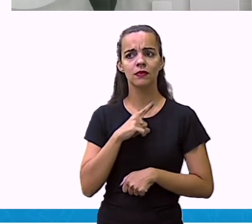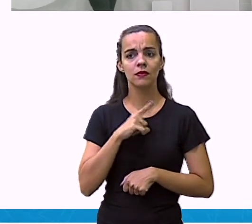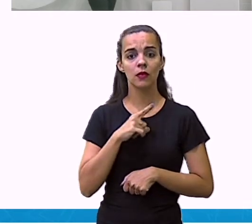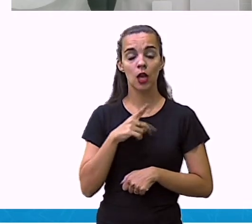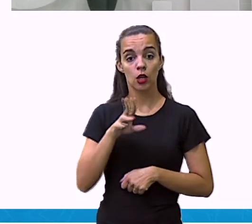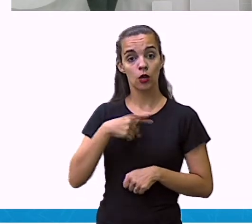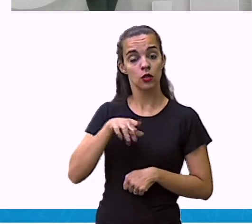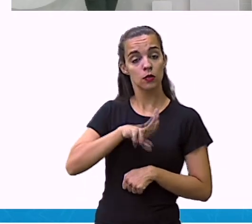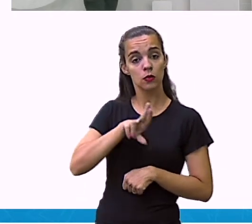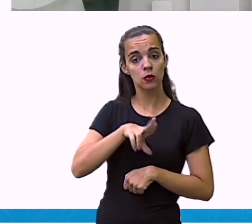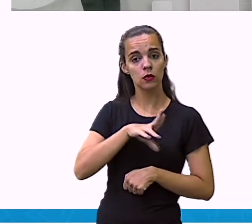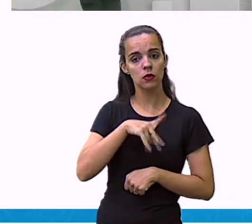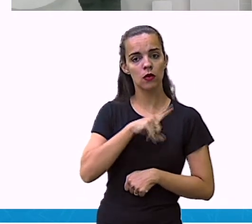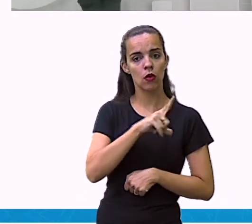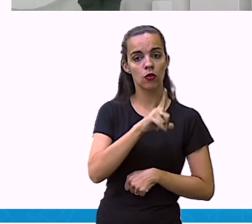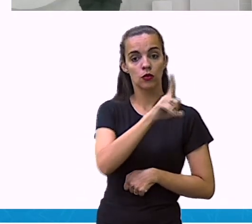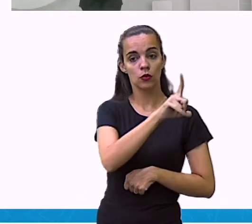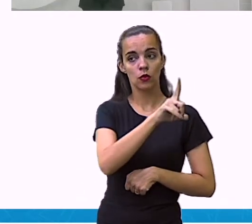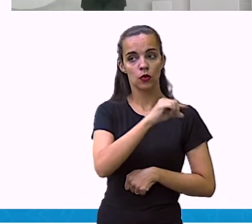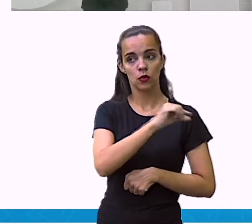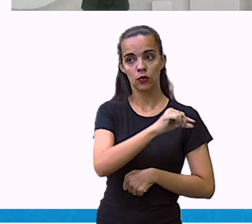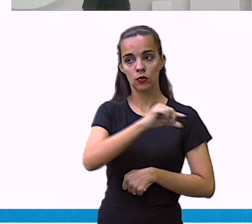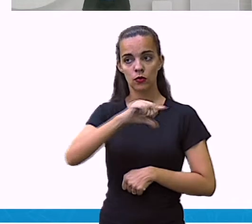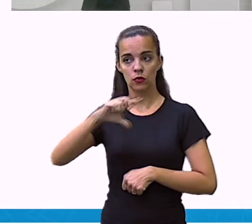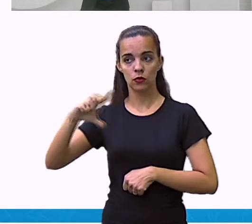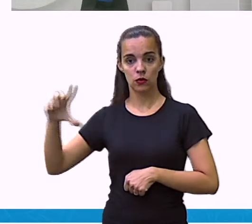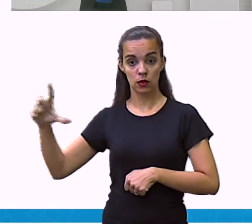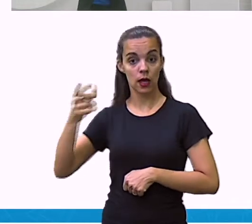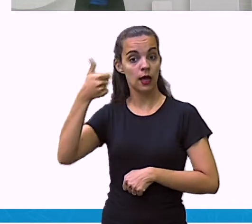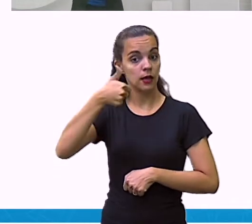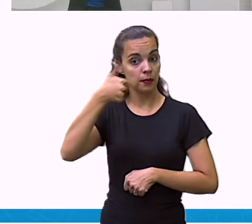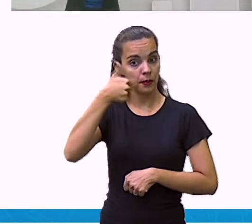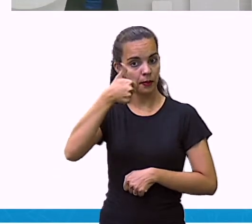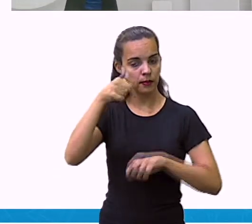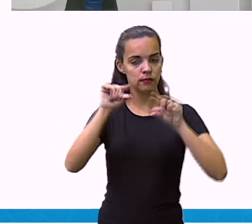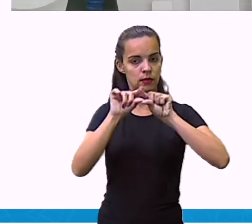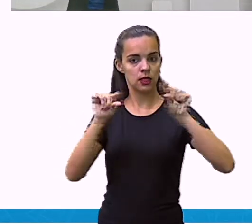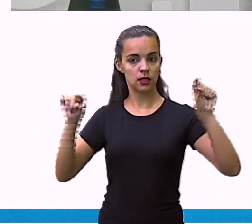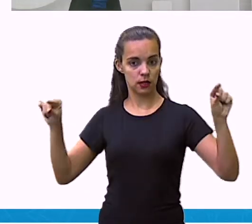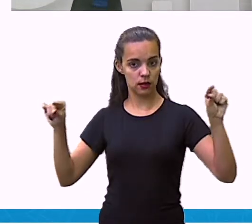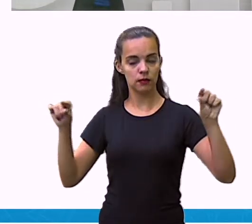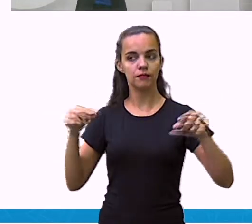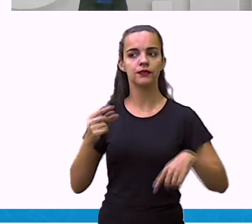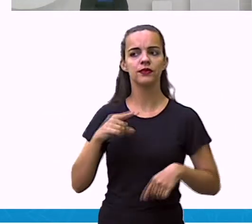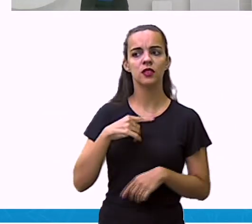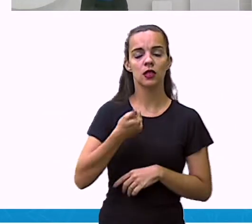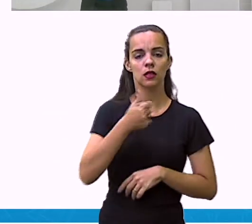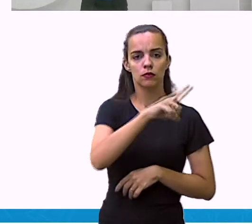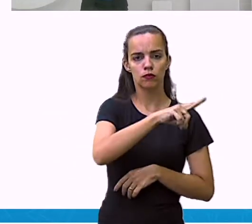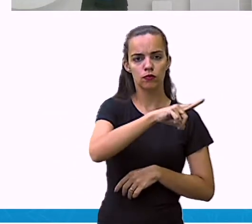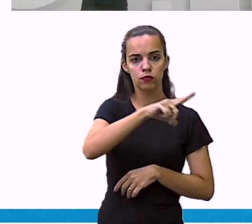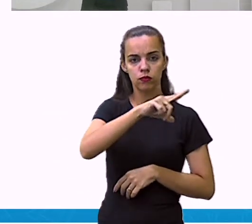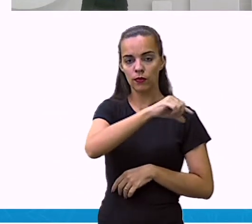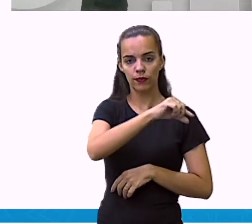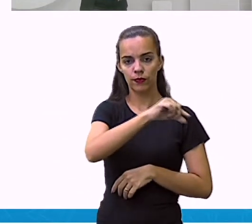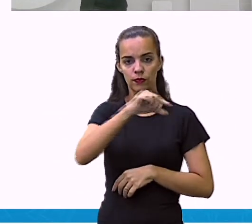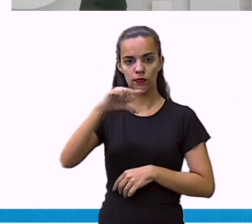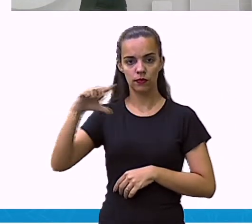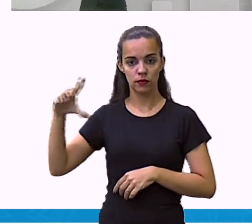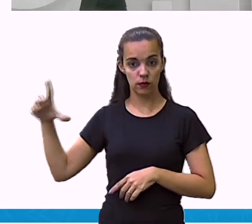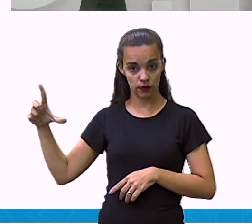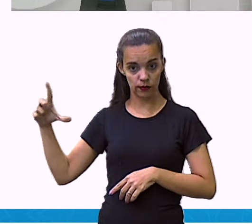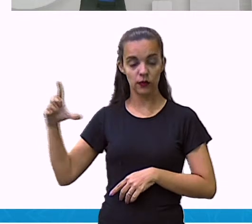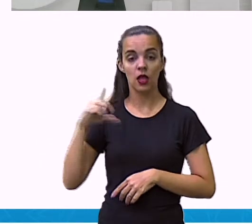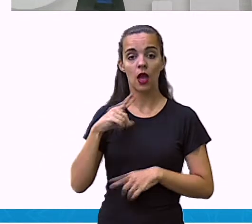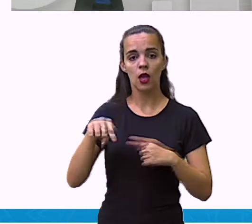crescente. Crescente, a palavra crescente vem de crescer, certo? Como a sua idade mesmo.